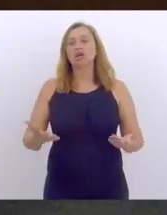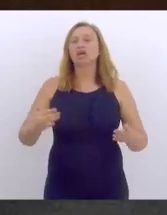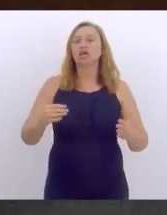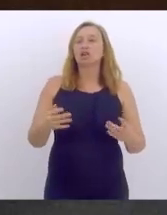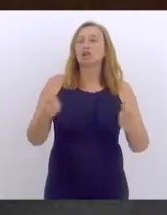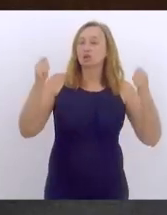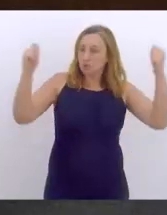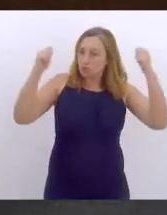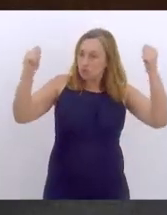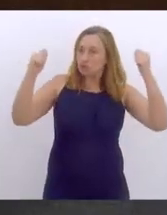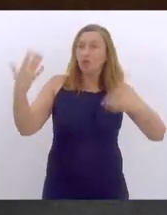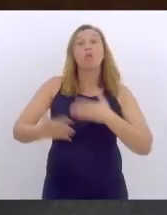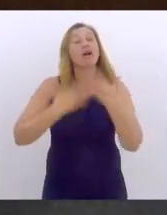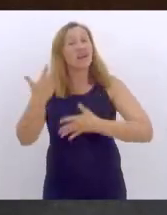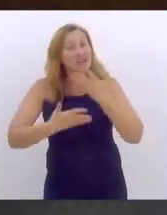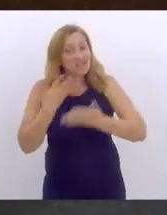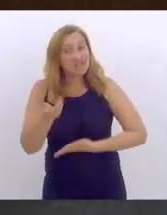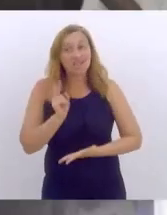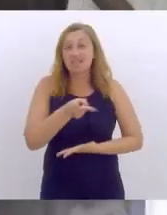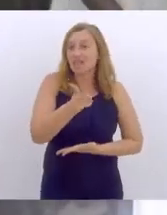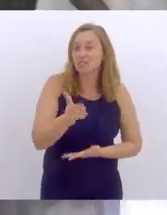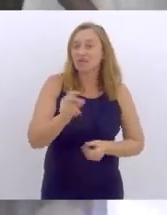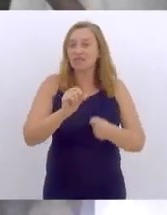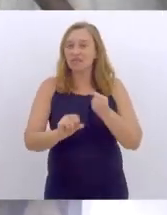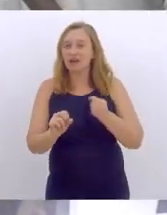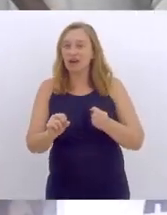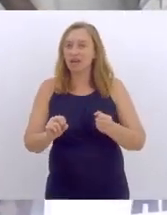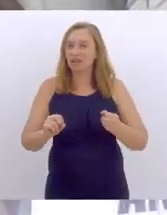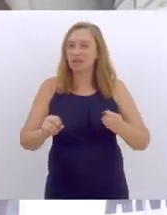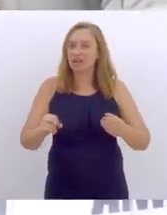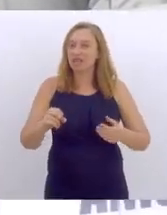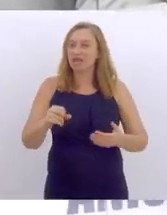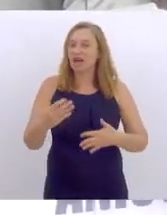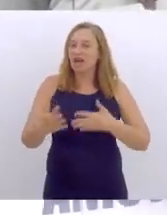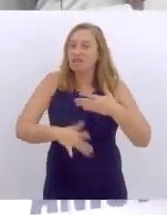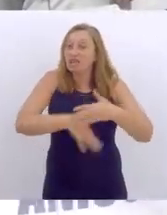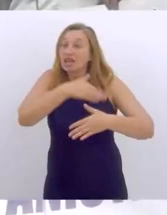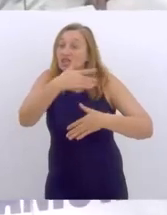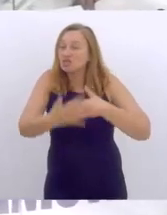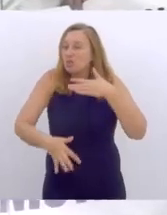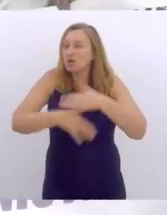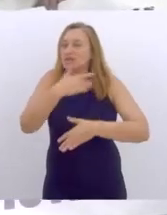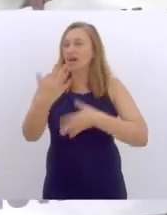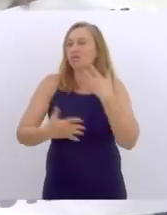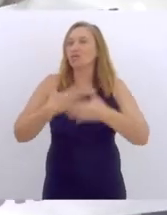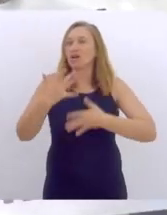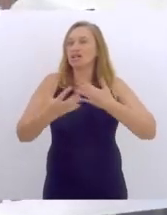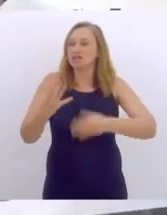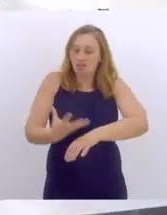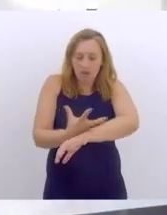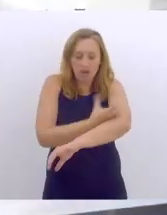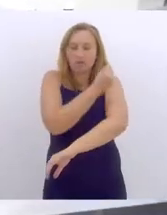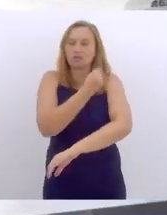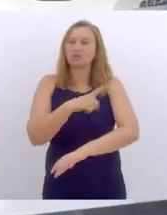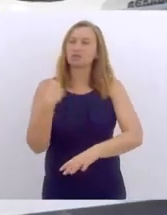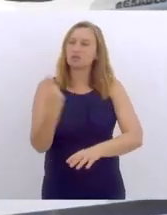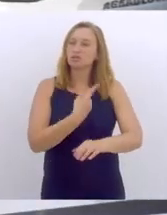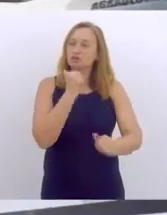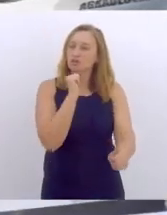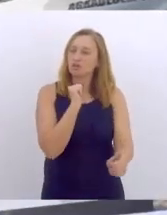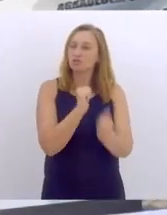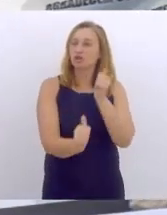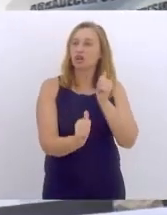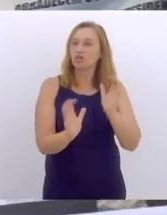com alegria fazer o que sempre fazem, encher de vida, de alegria e de emoção os nossos estádios de